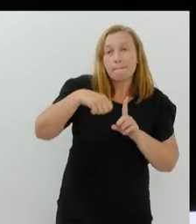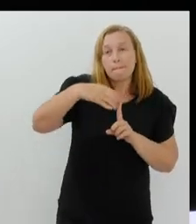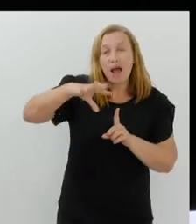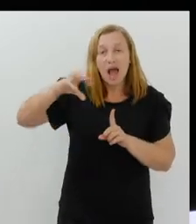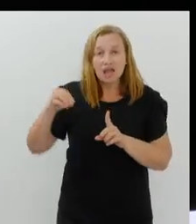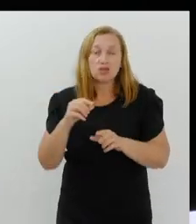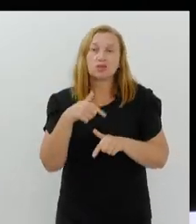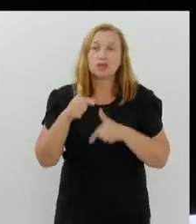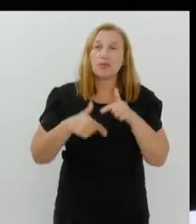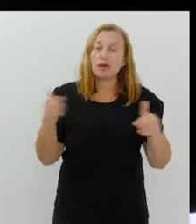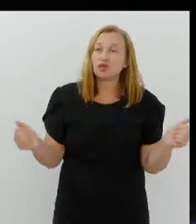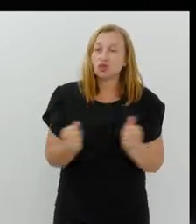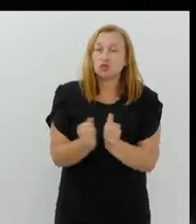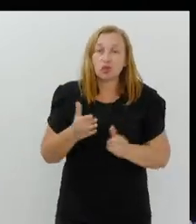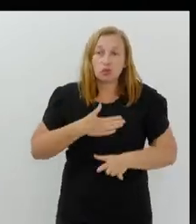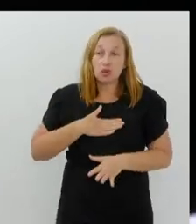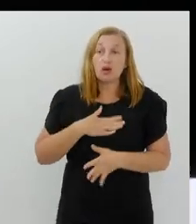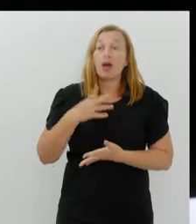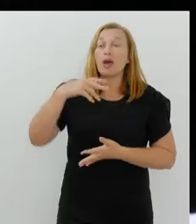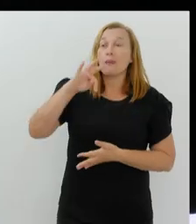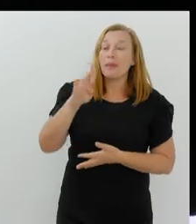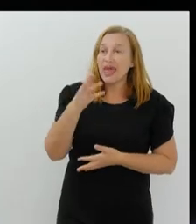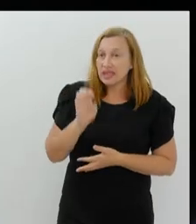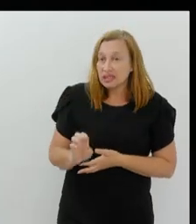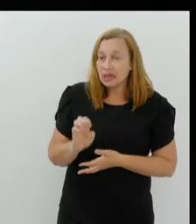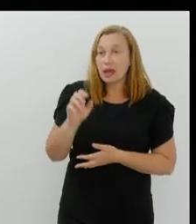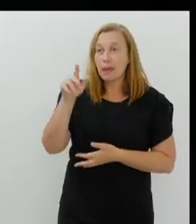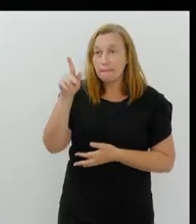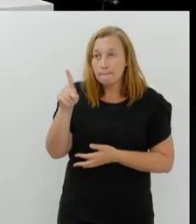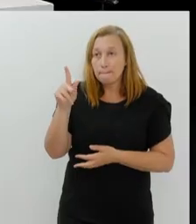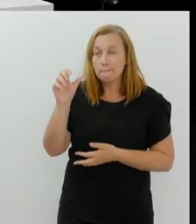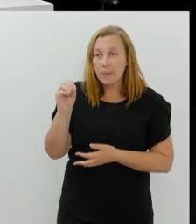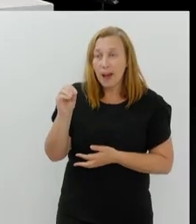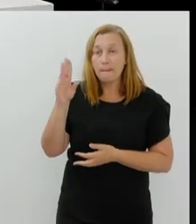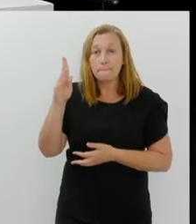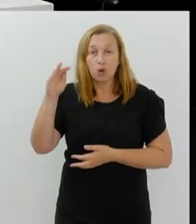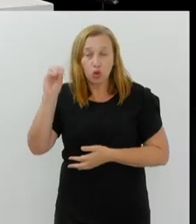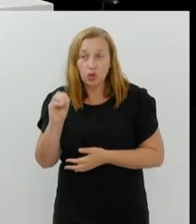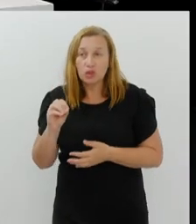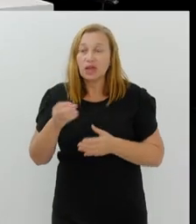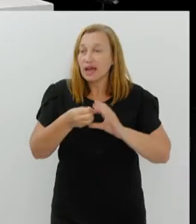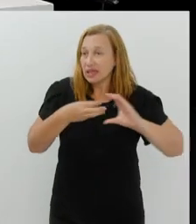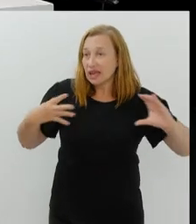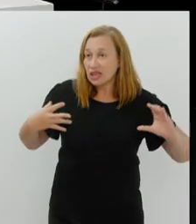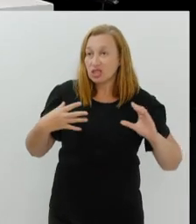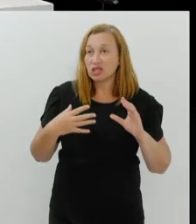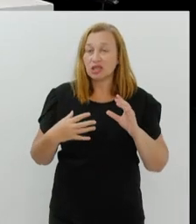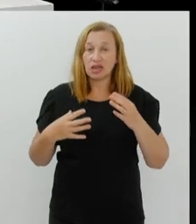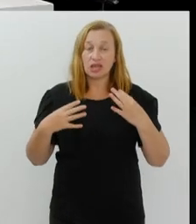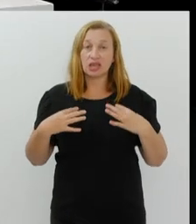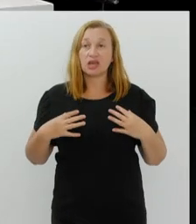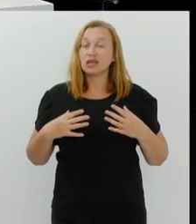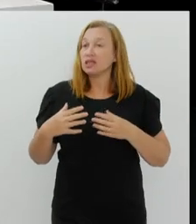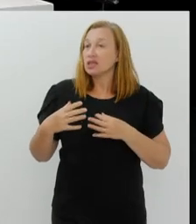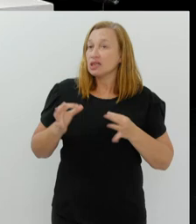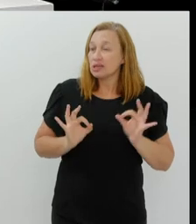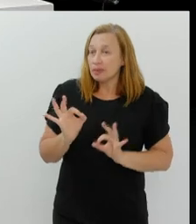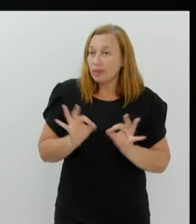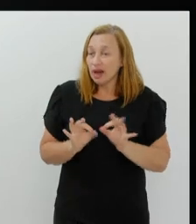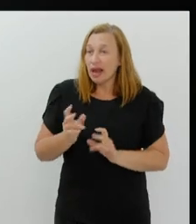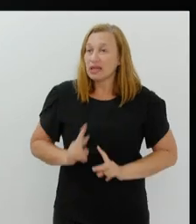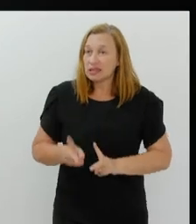até março. E você vai ter que interagir com o mestre Pablo, que tem a característica de se fantasiar sempre, né?